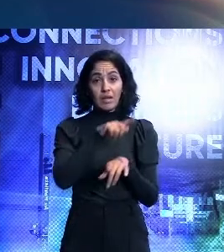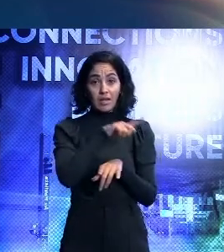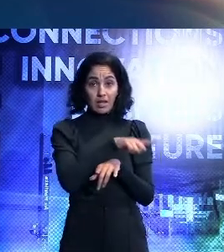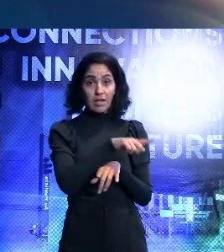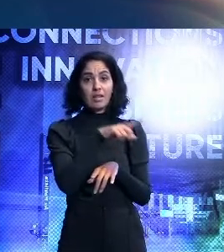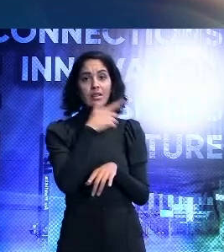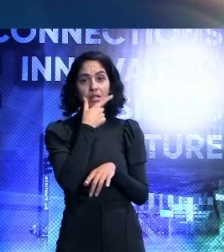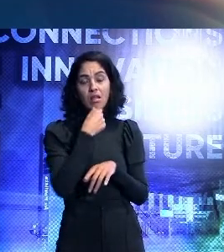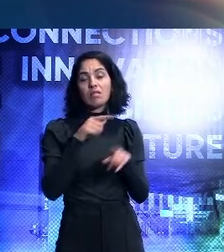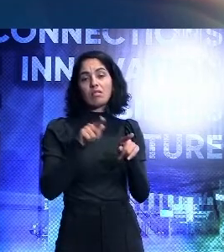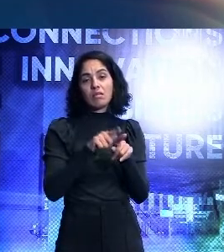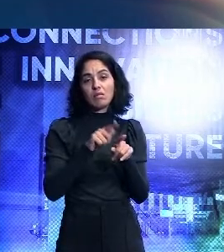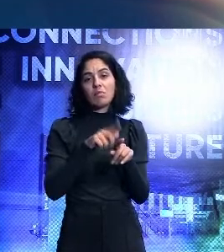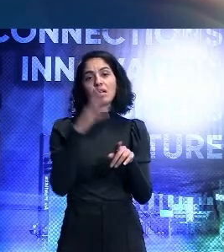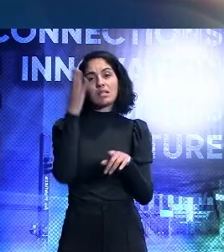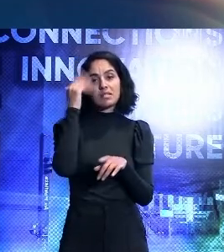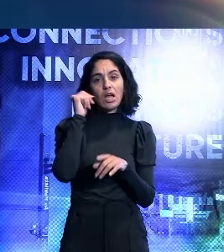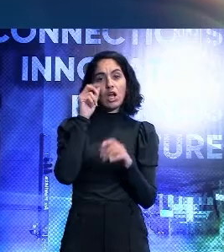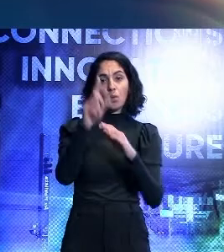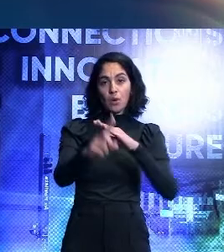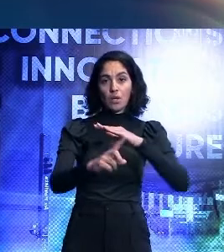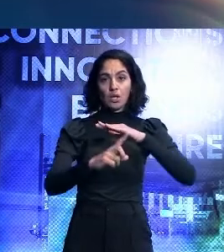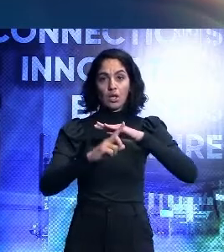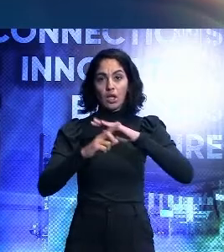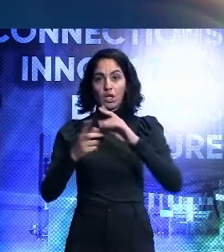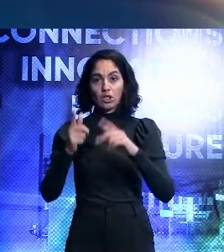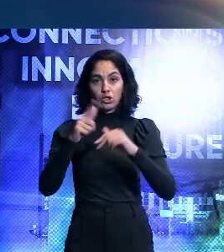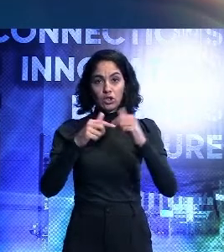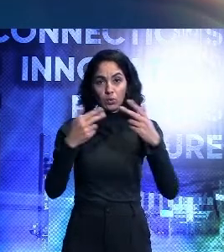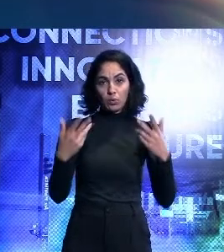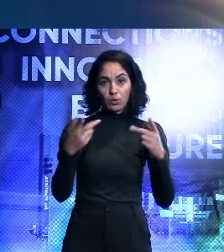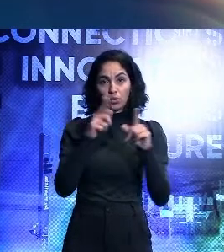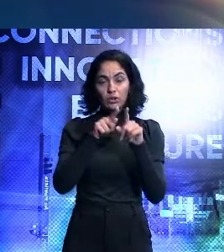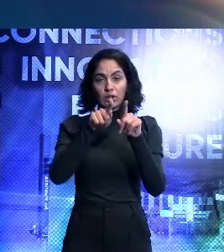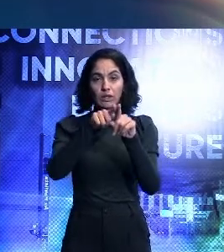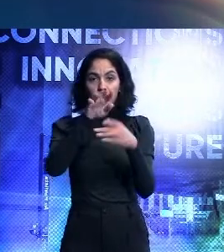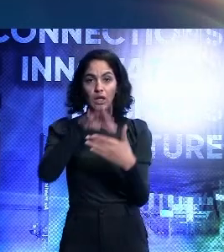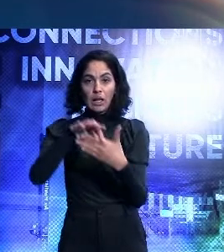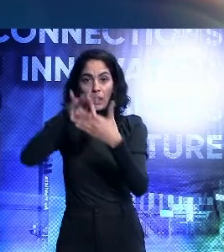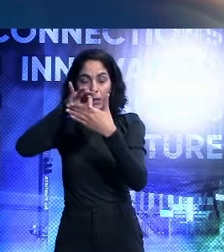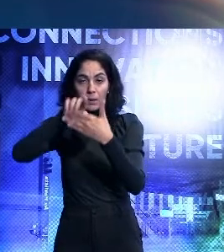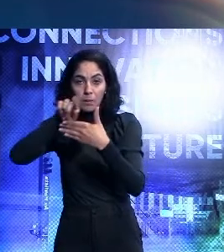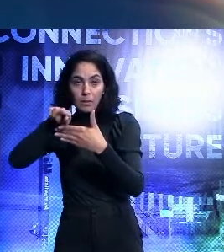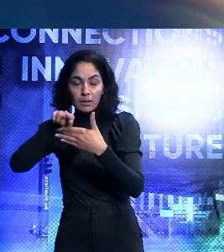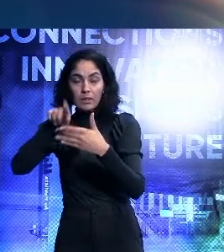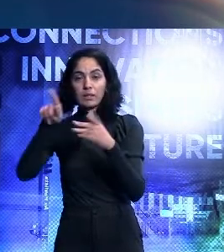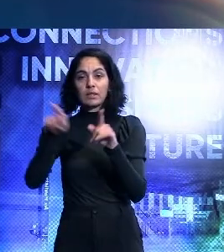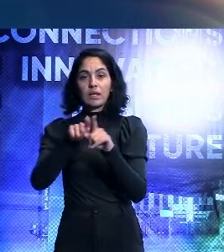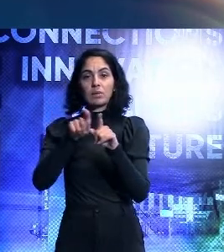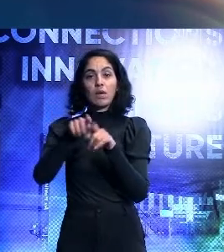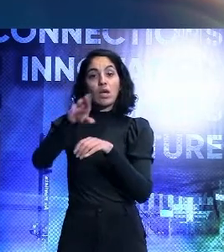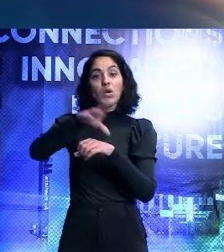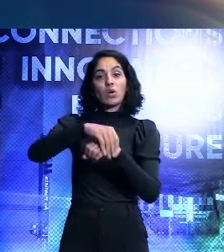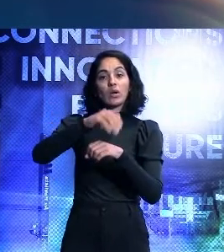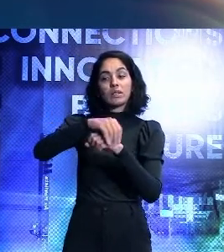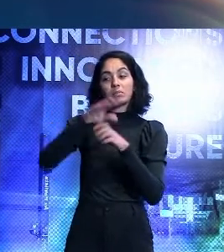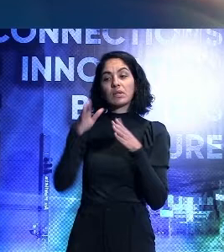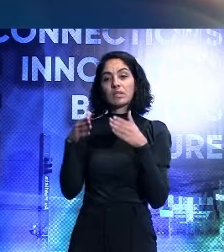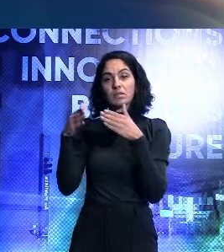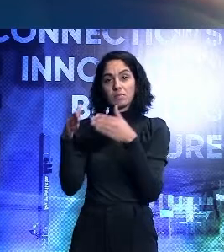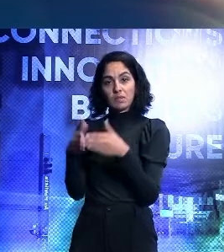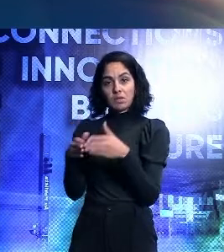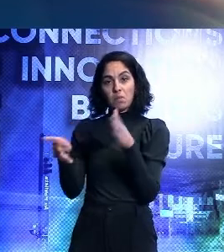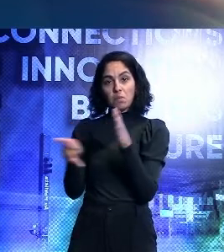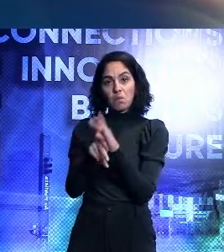preserva conhecimento sobre cliente, produto e integração, e o líder da especialidade de função, ele preserva conhecimento específico de